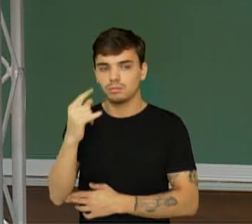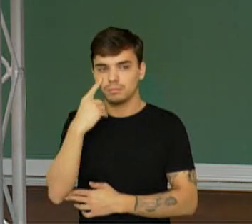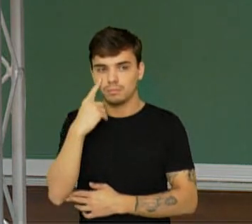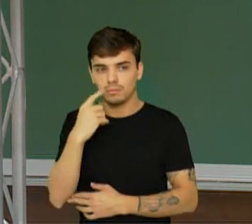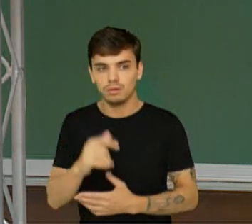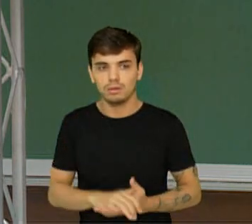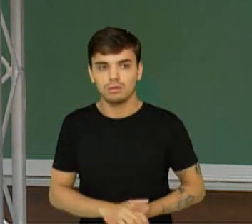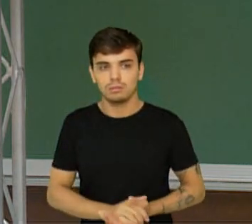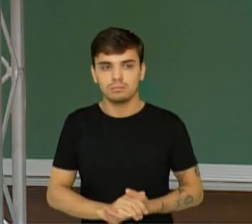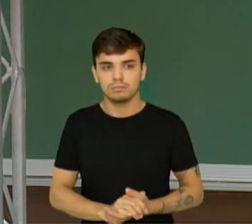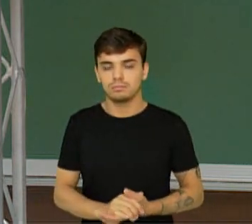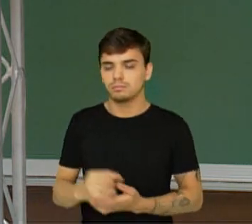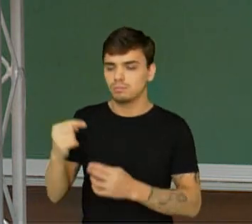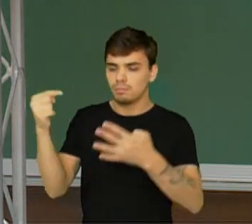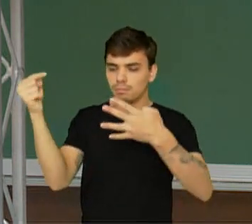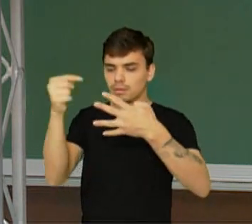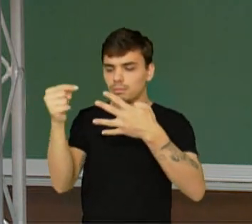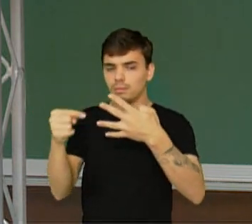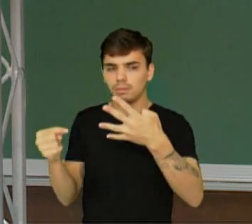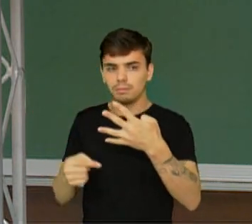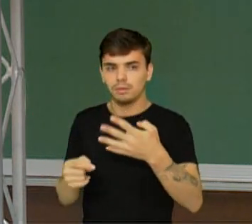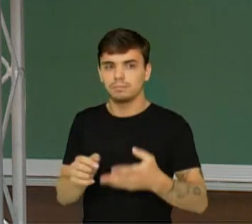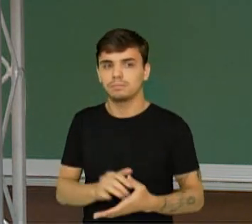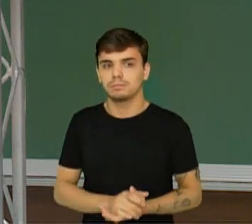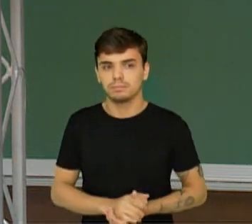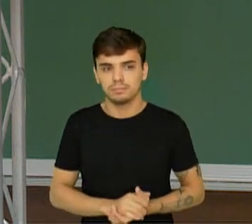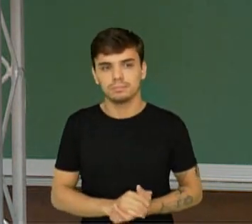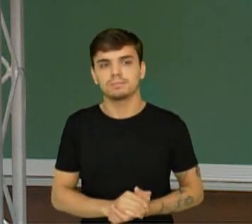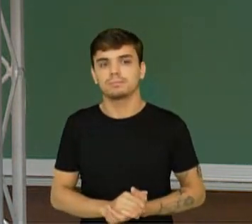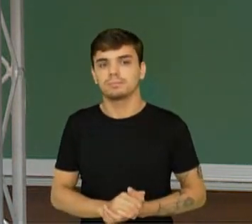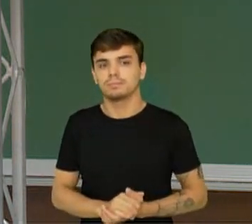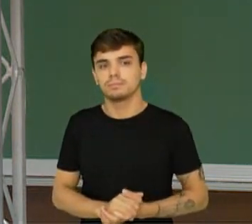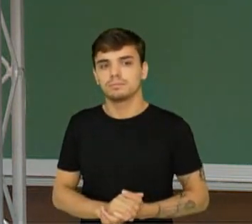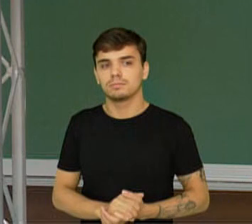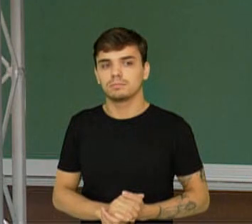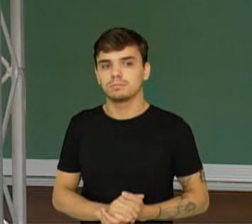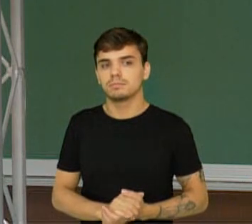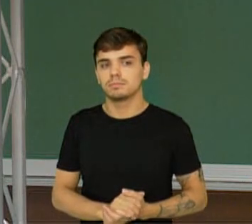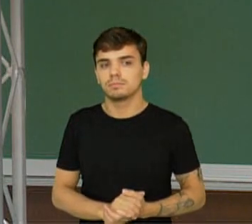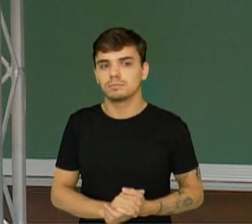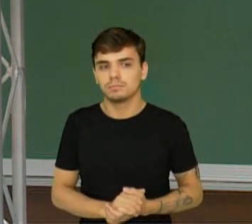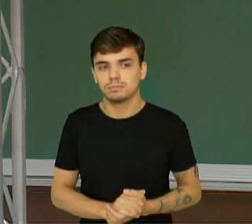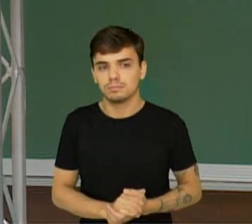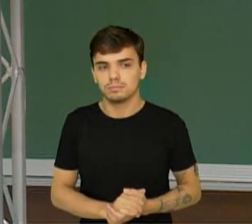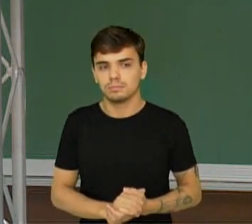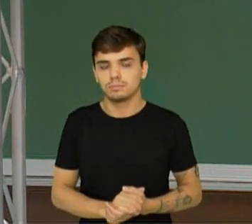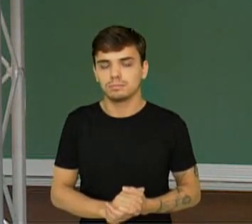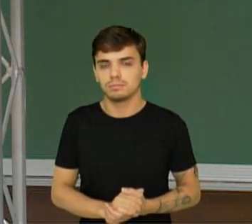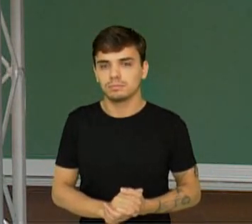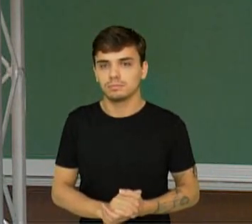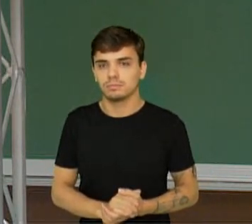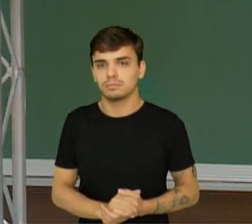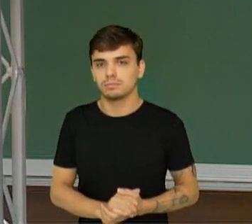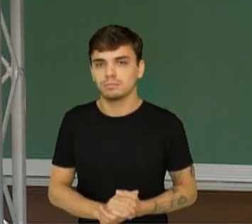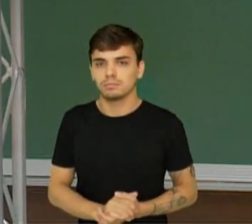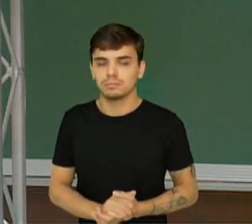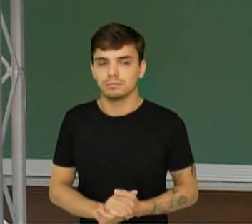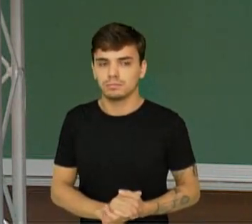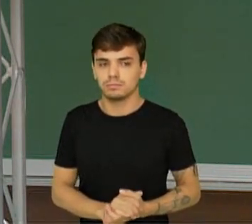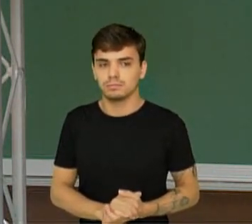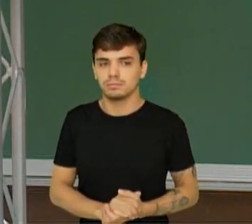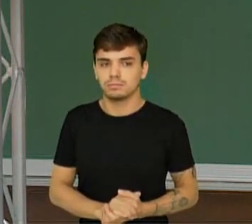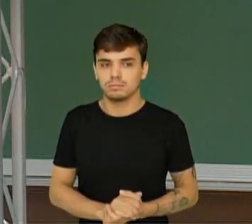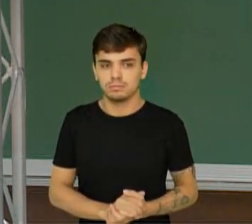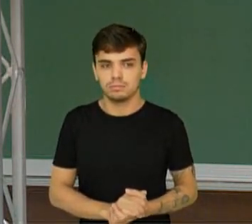sopa. Soy una viejita de pulso tembleque. Se me cae toda, yo te doy